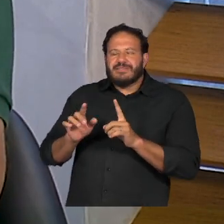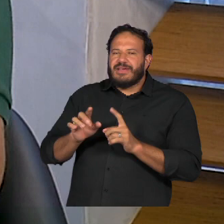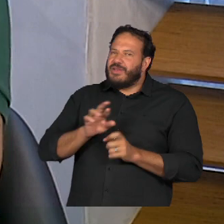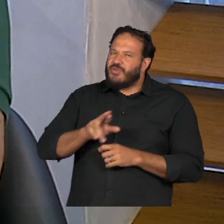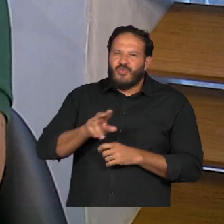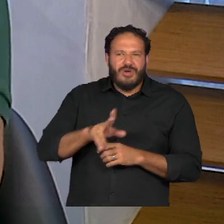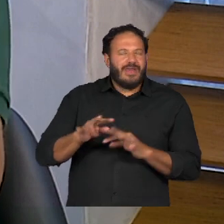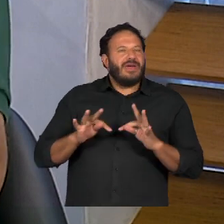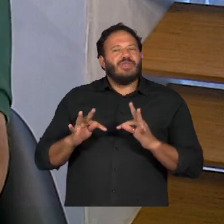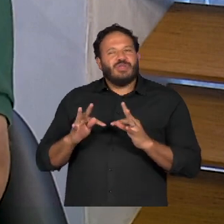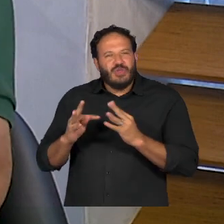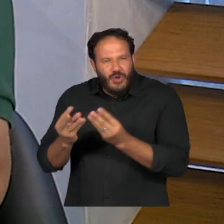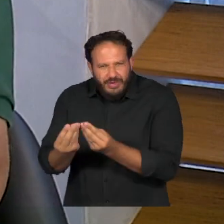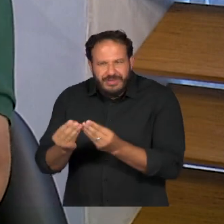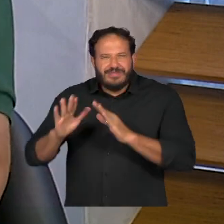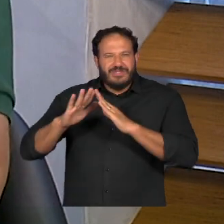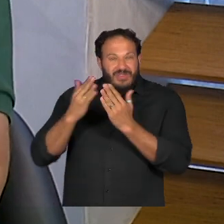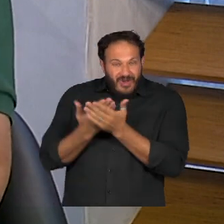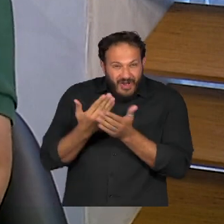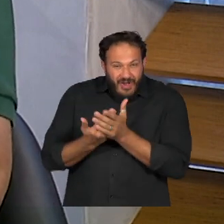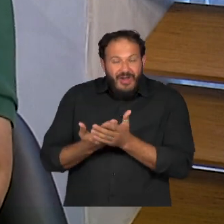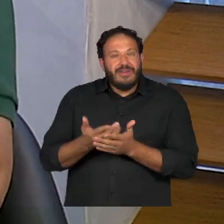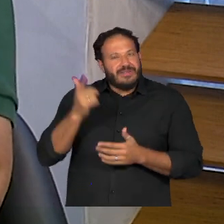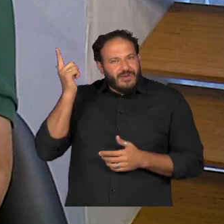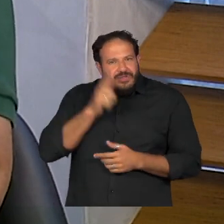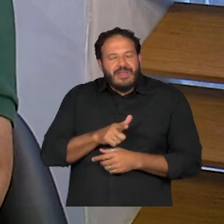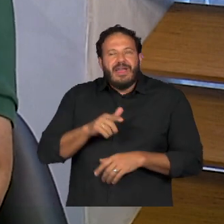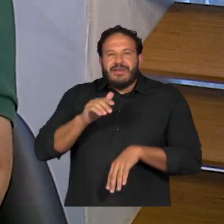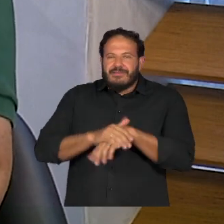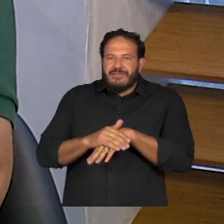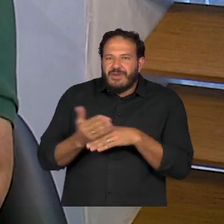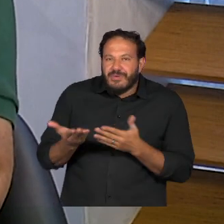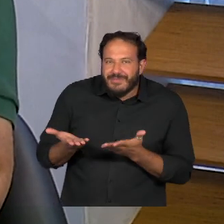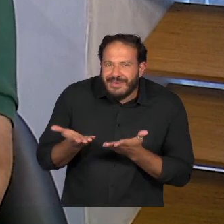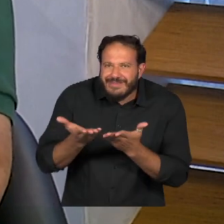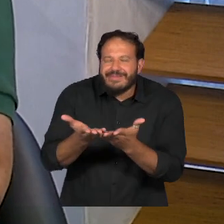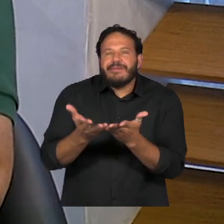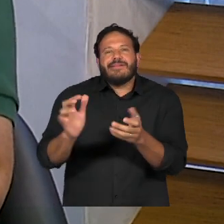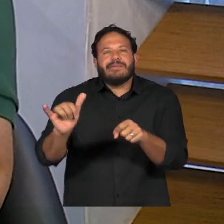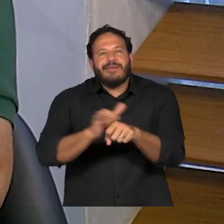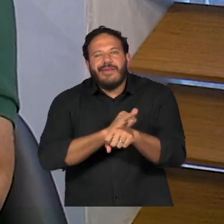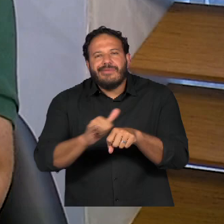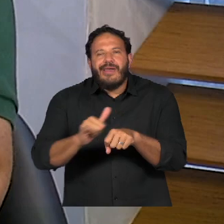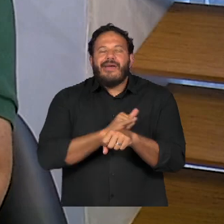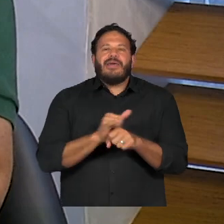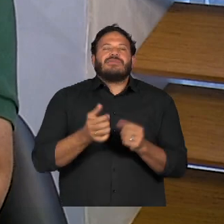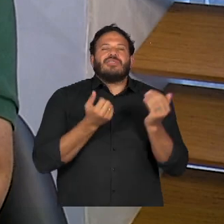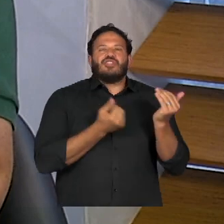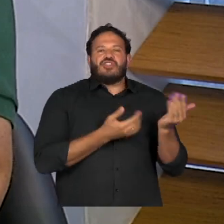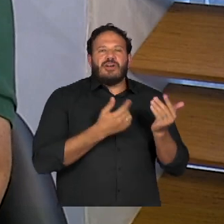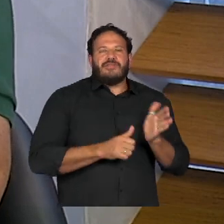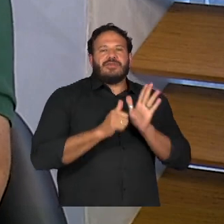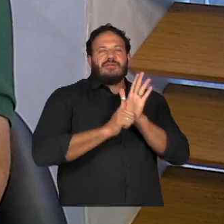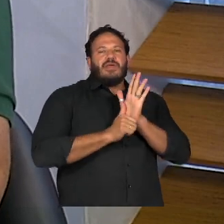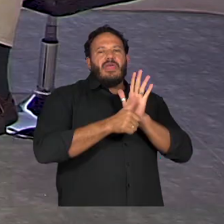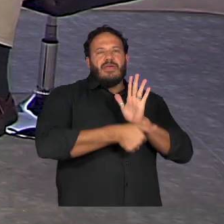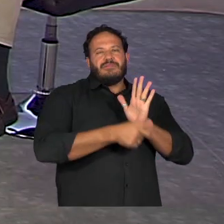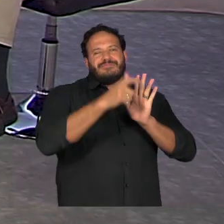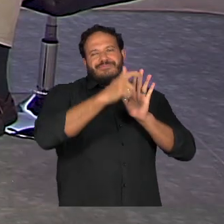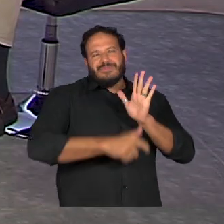todas que têm as condições de oferecer os recursos que o jovem com síndrome de down precisa para se